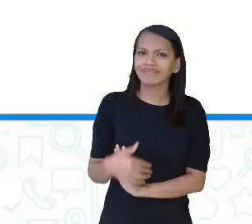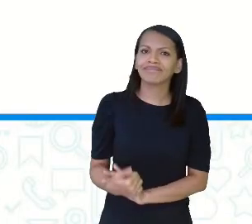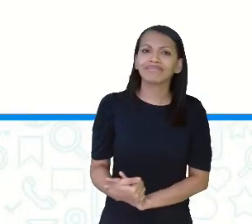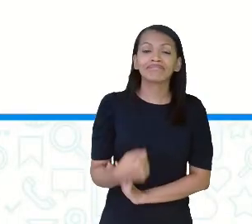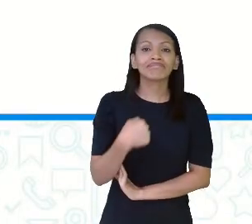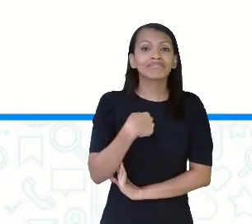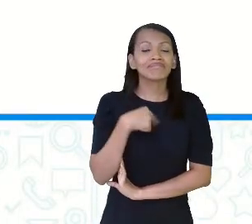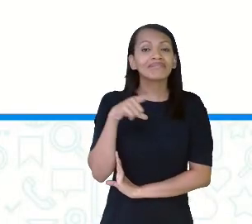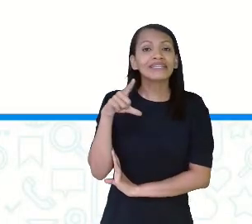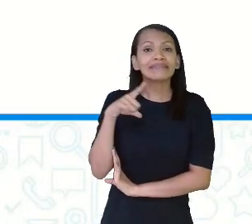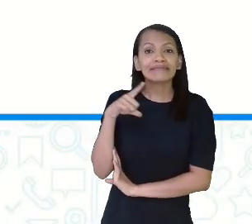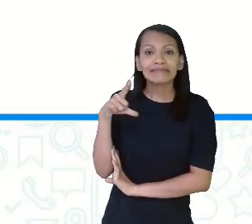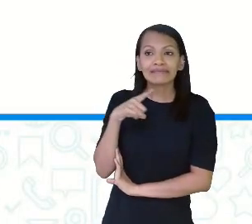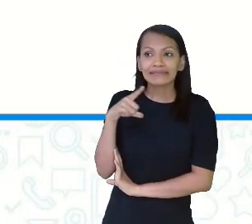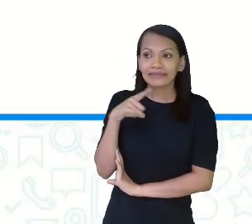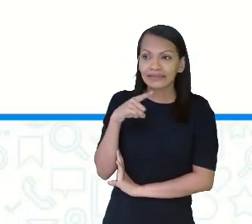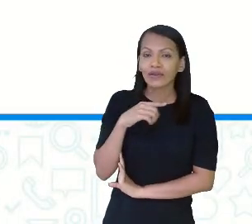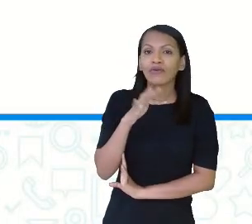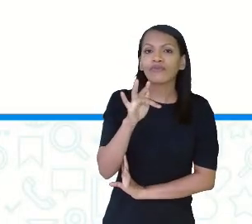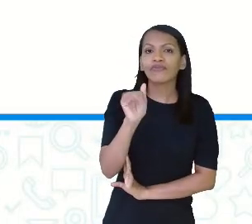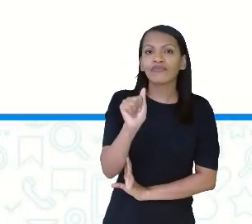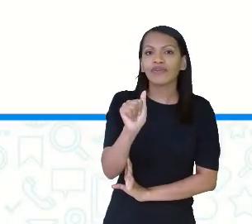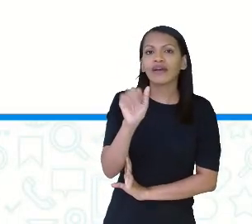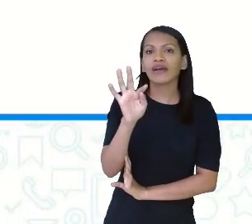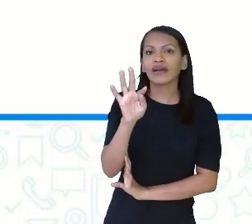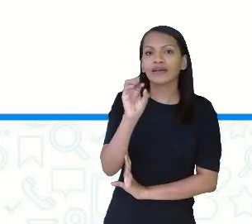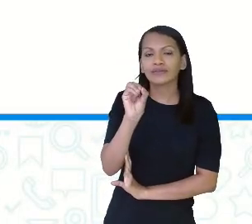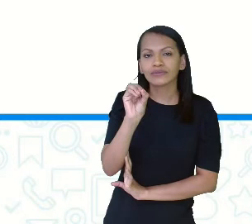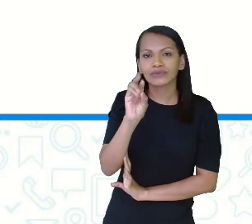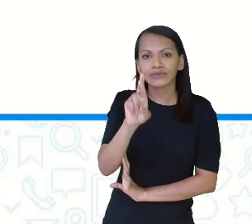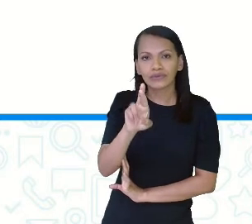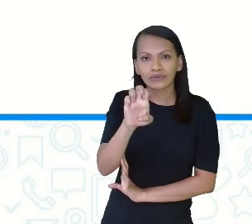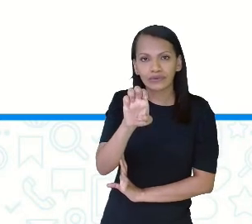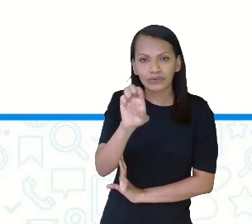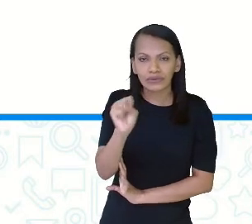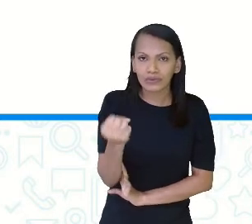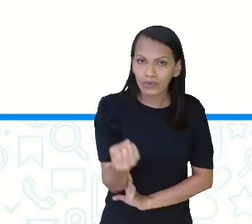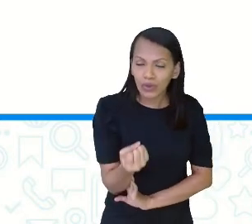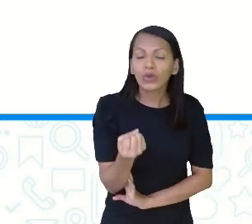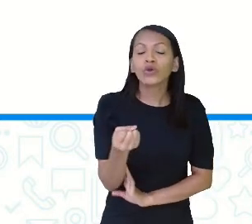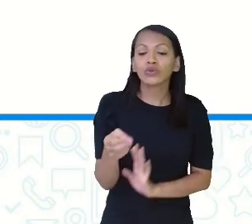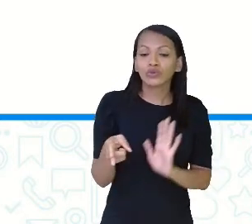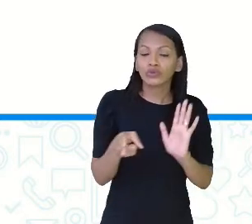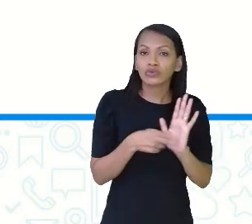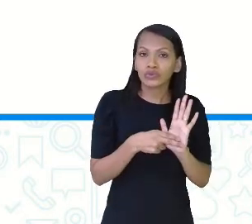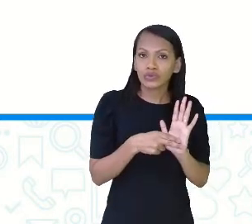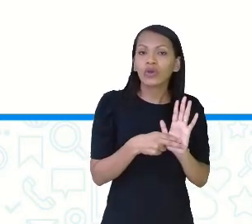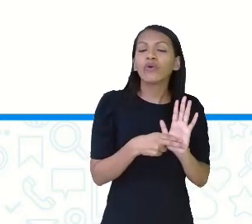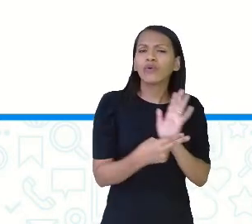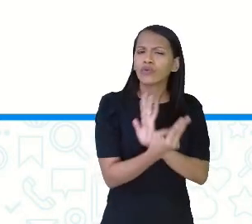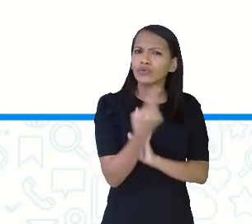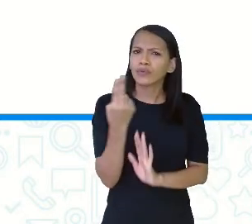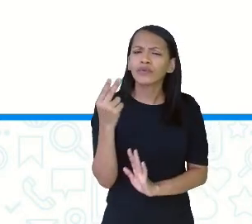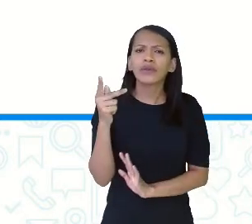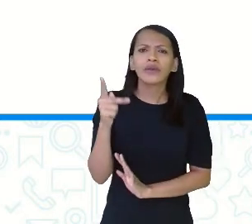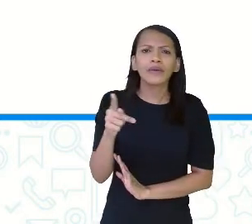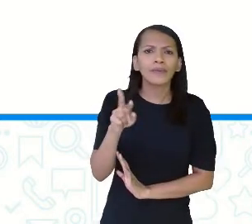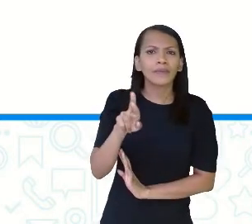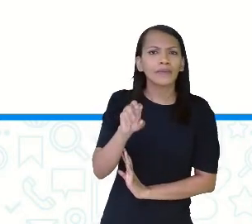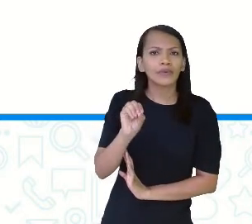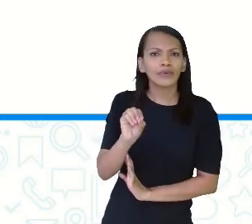Eu tenho os meus fatores e o resultado a gente chama de produto. Não é assim que